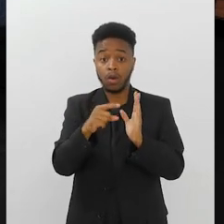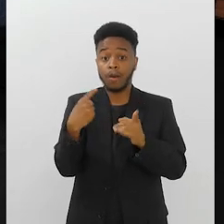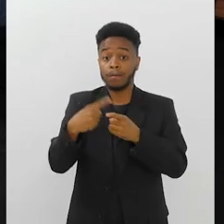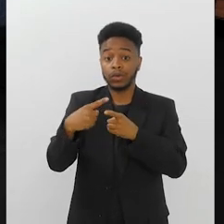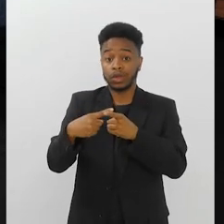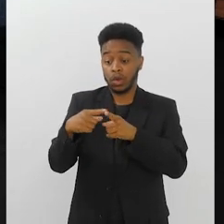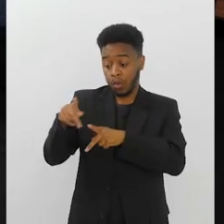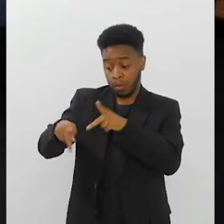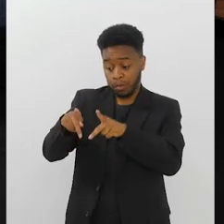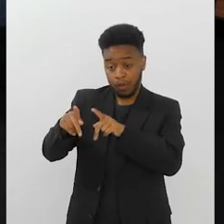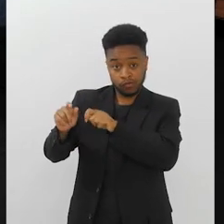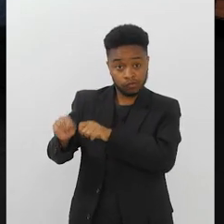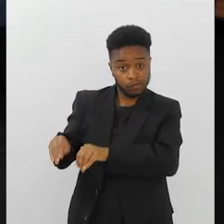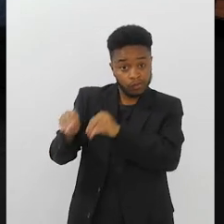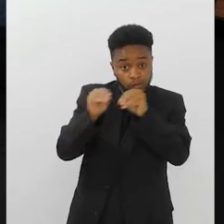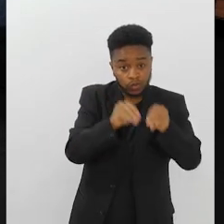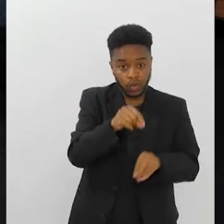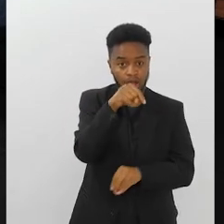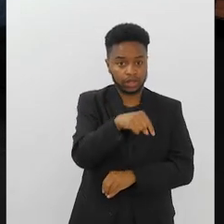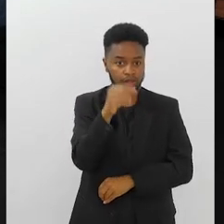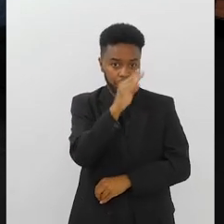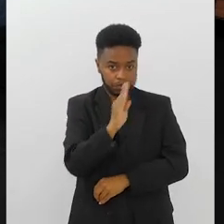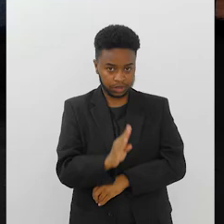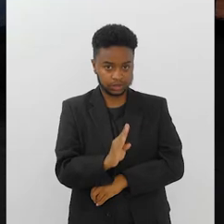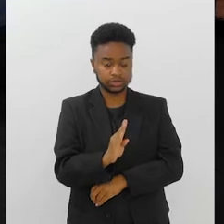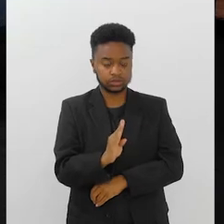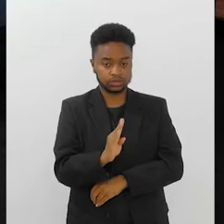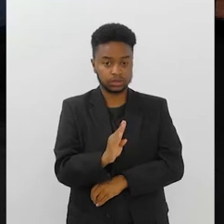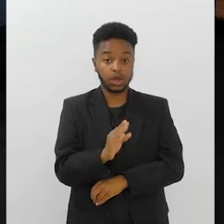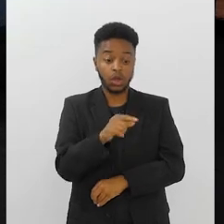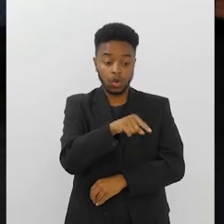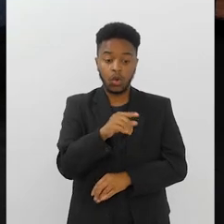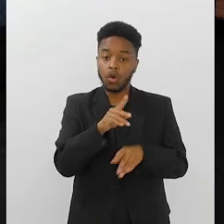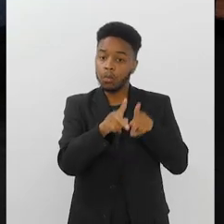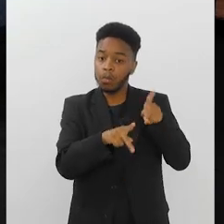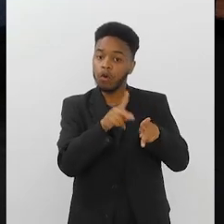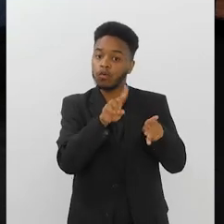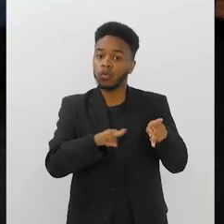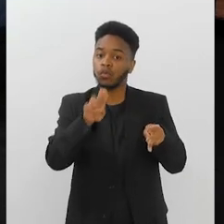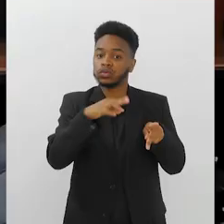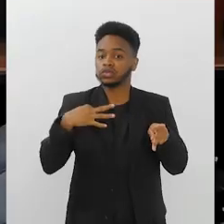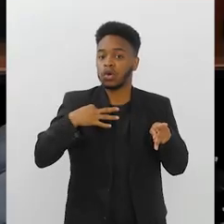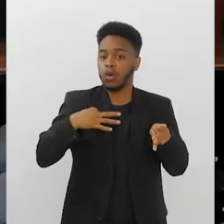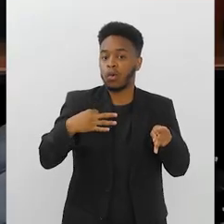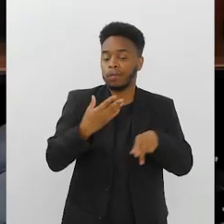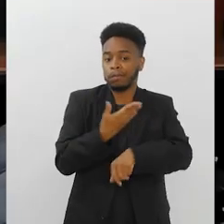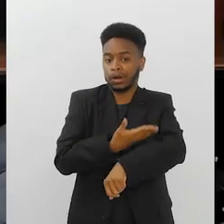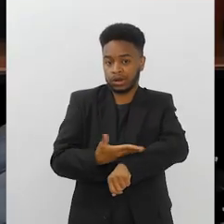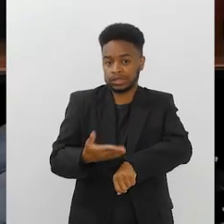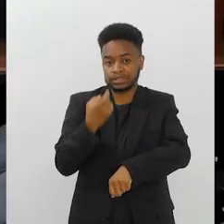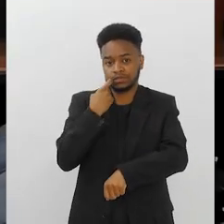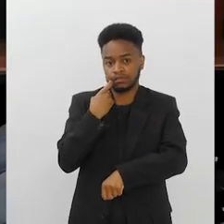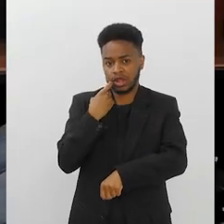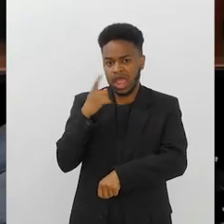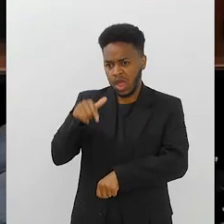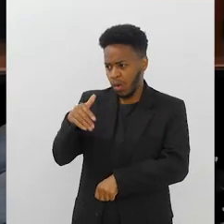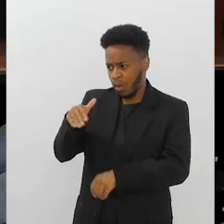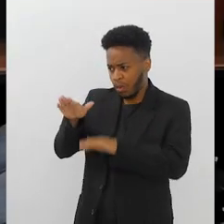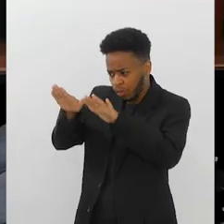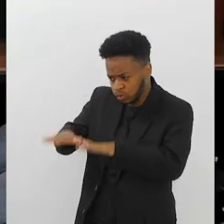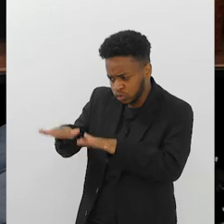que foi quando esse povo veio para o Brasil eles usavam branco na